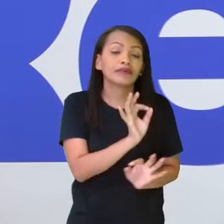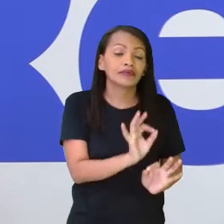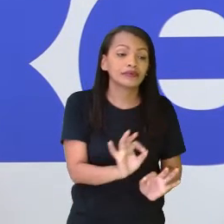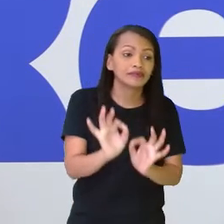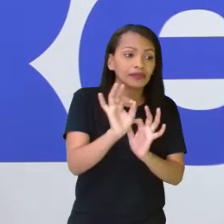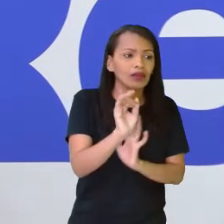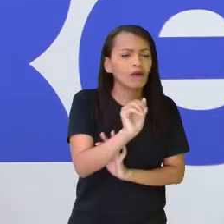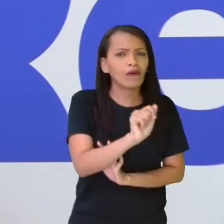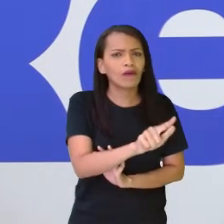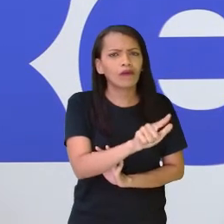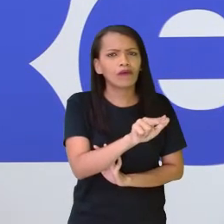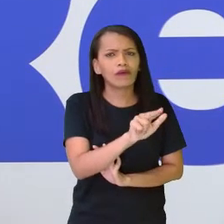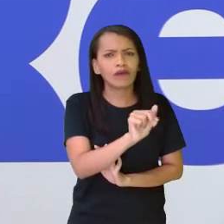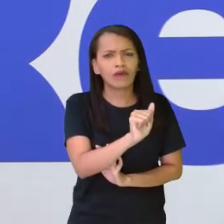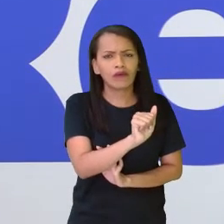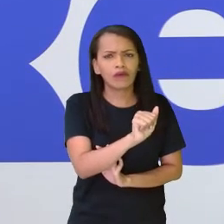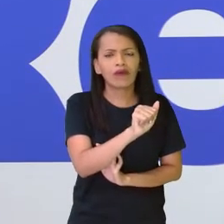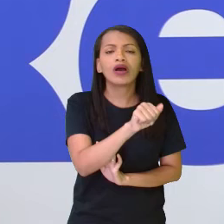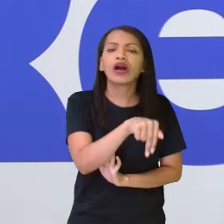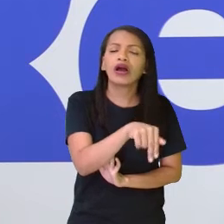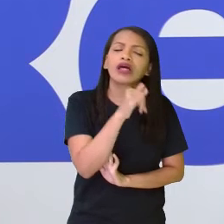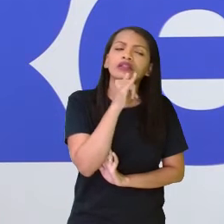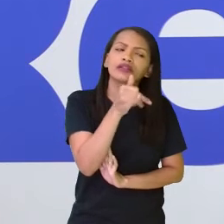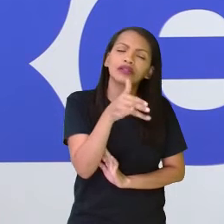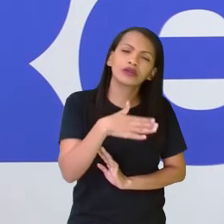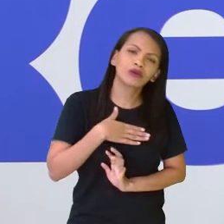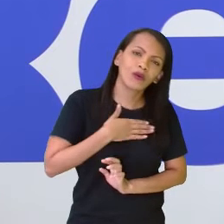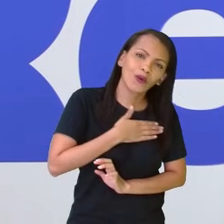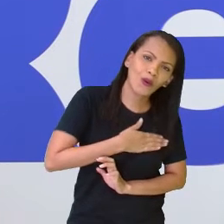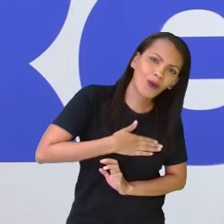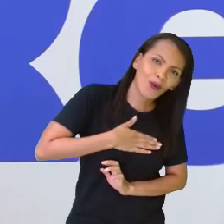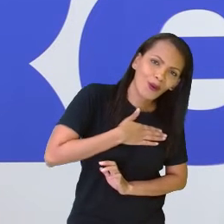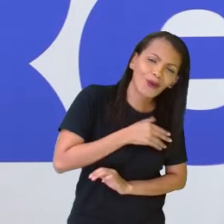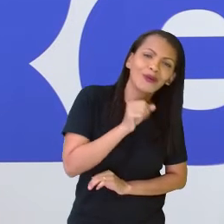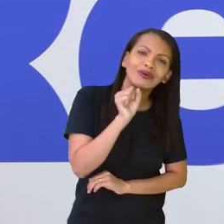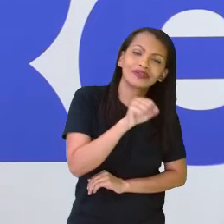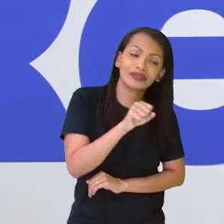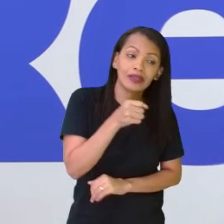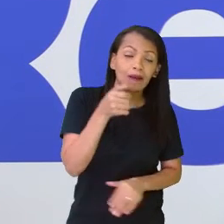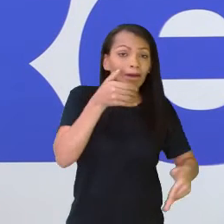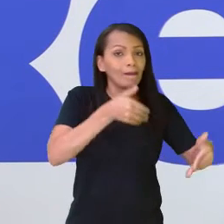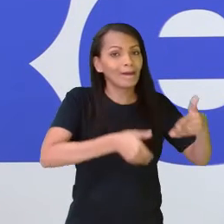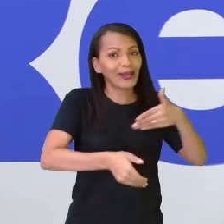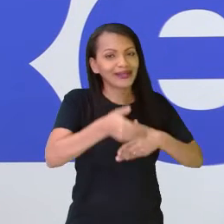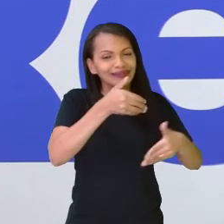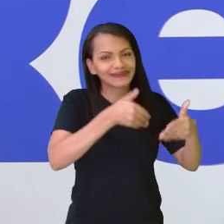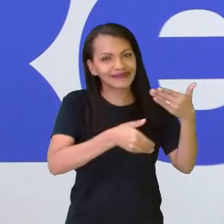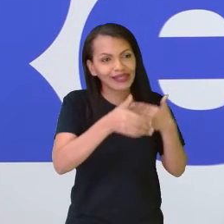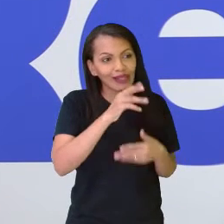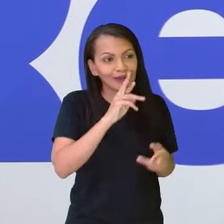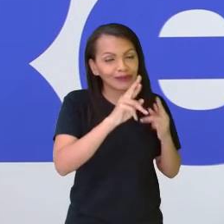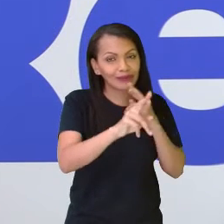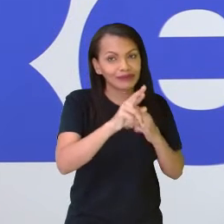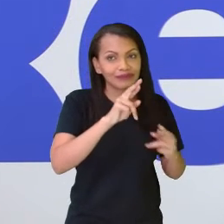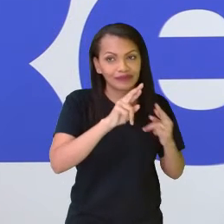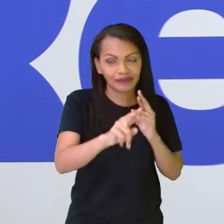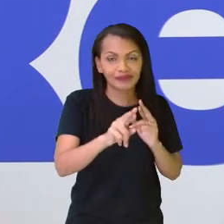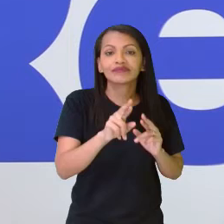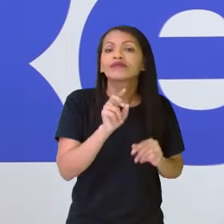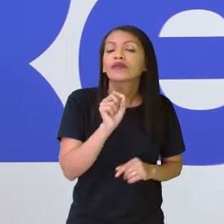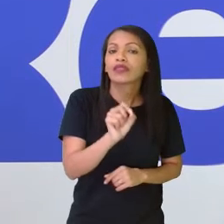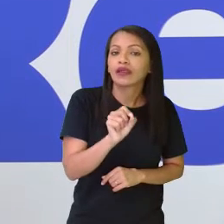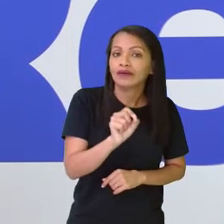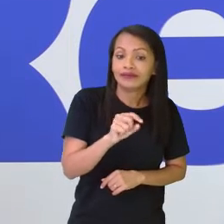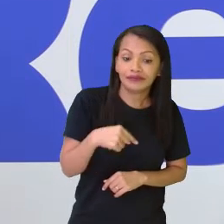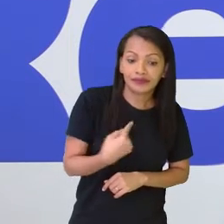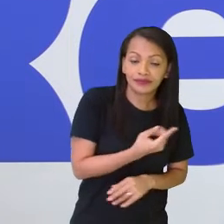está dizendo aqui que gosta bastante, né? E nós temos participações aqui nas respostas que surgiram